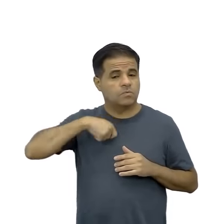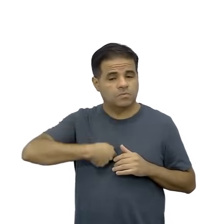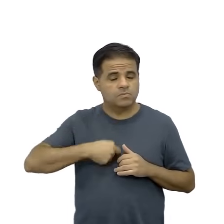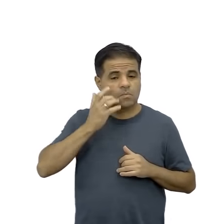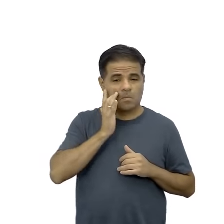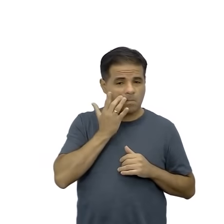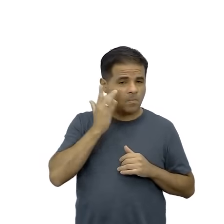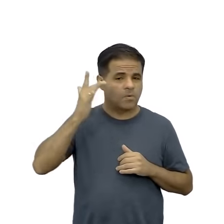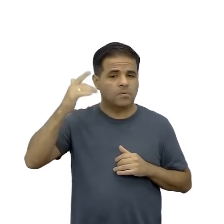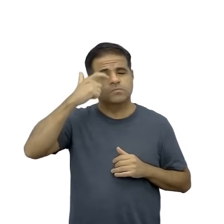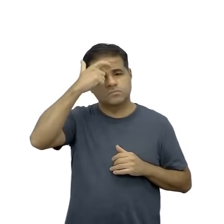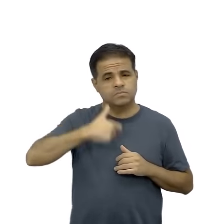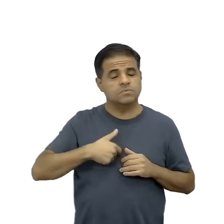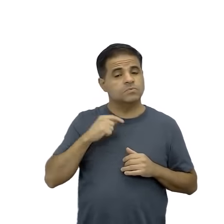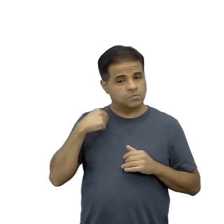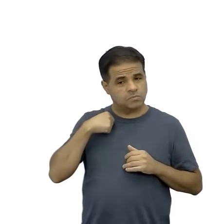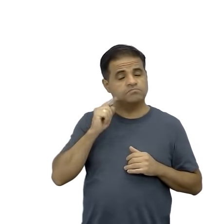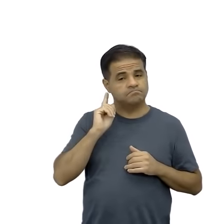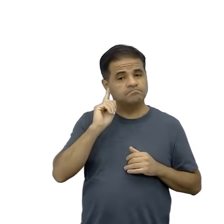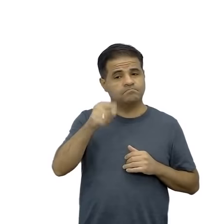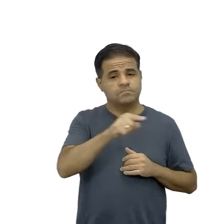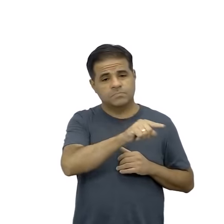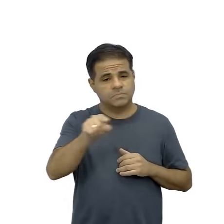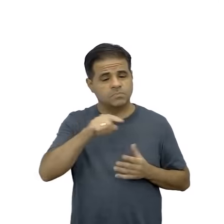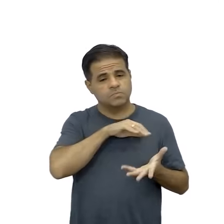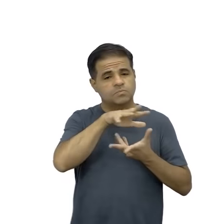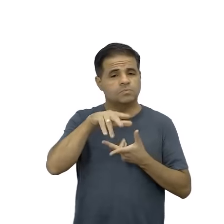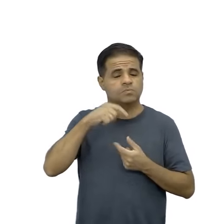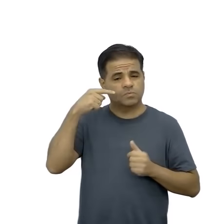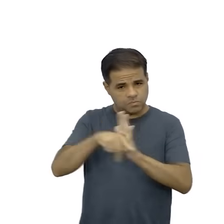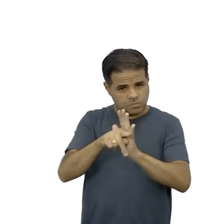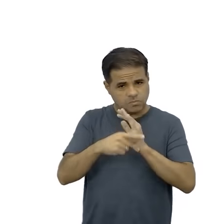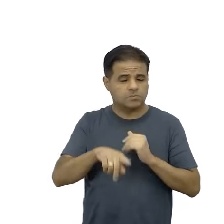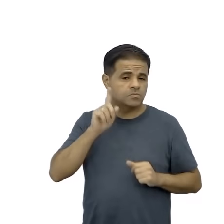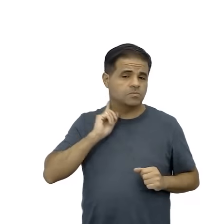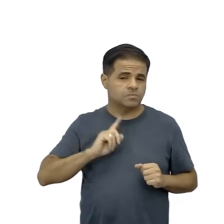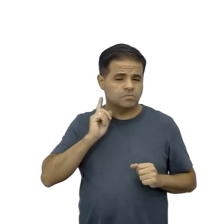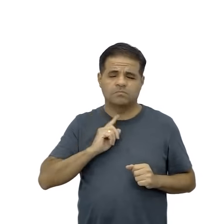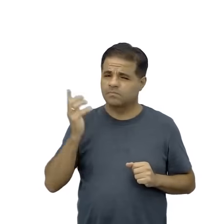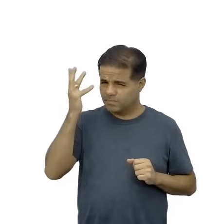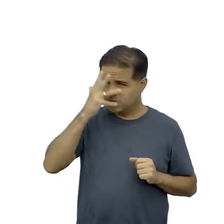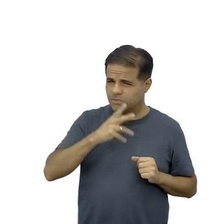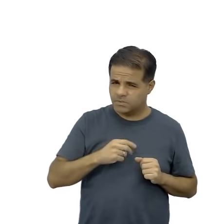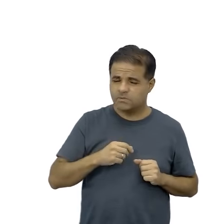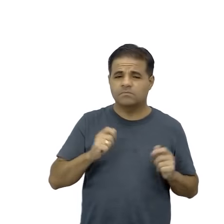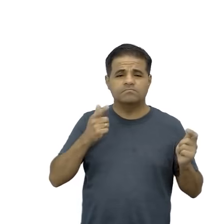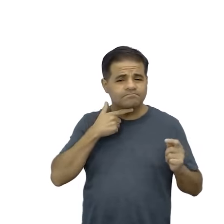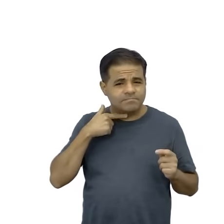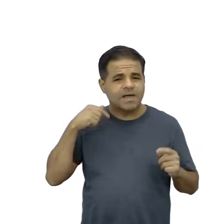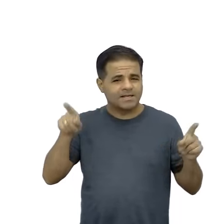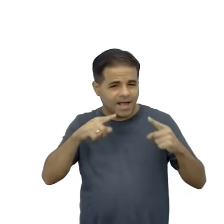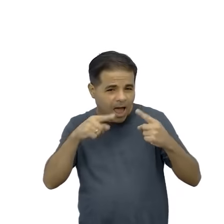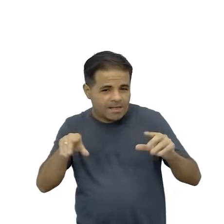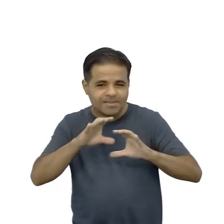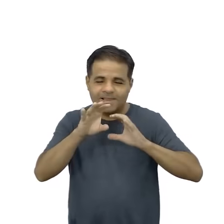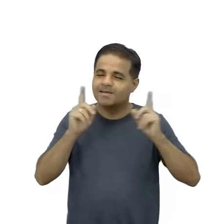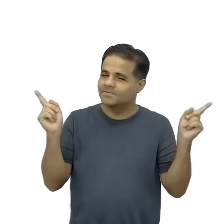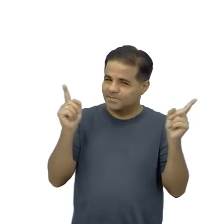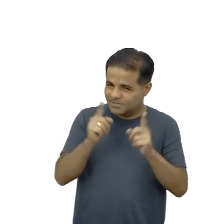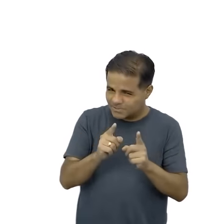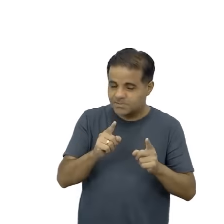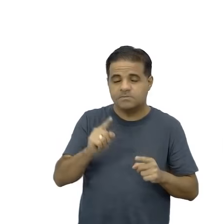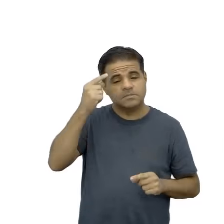do ouro, eu sou vocês, sou do mundo, sou de Minas Gerais. É tão lindo, né? Dá vontade de cantar essa música aqui, esse trechinho.